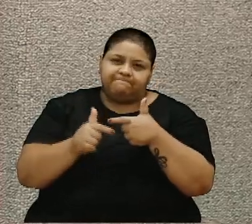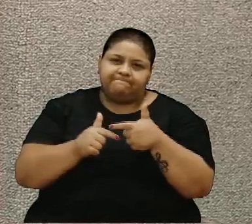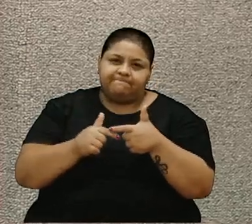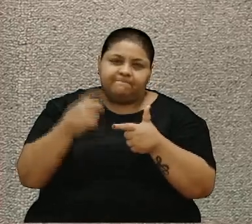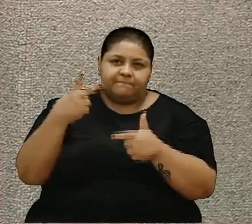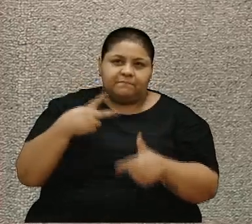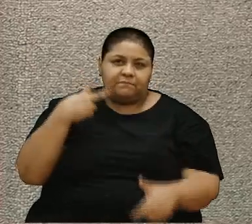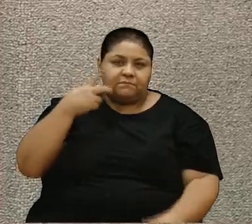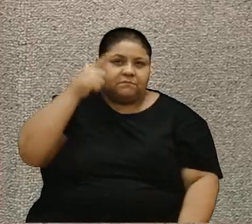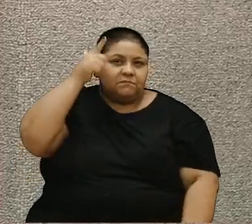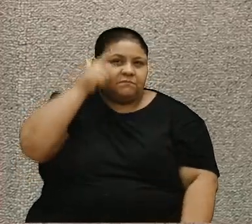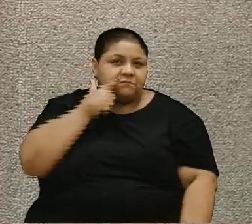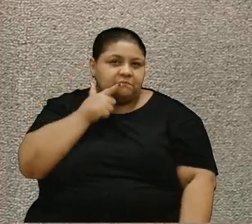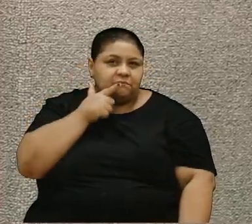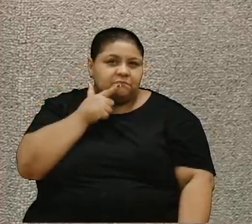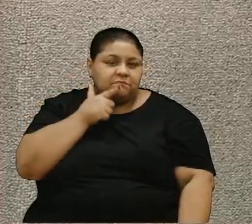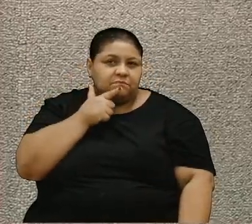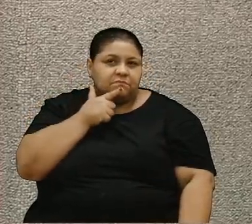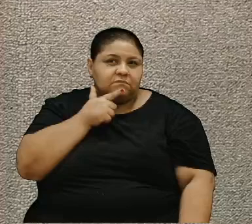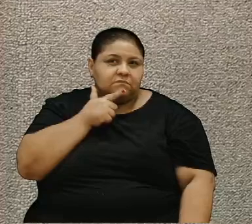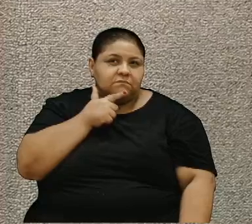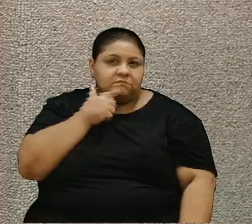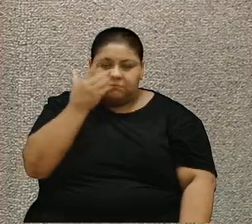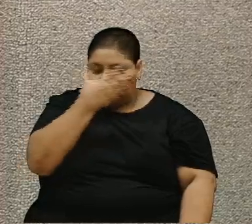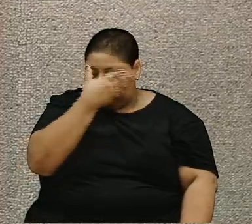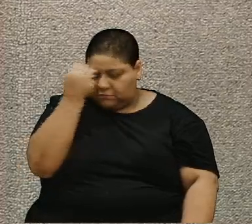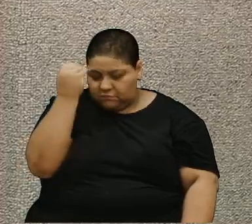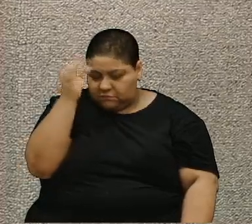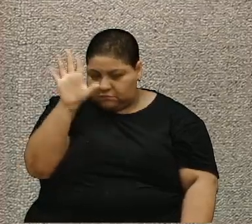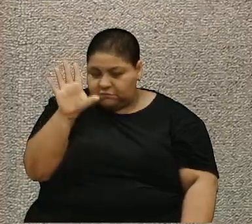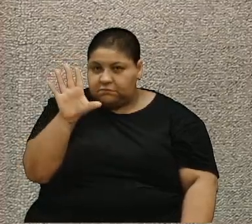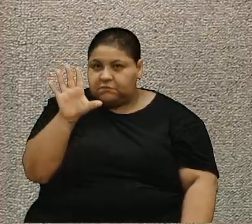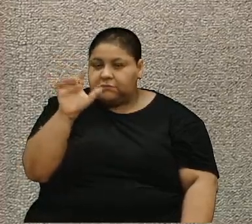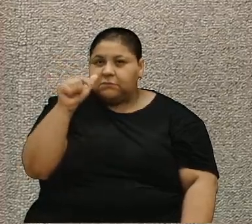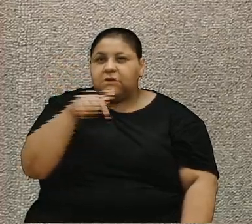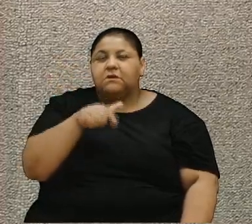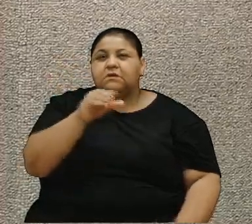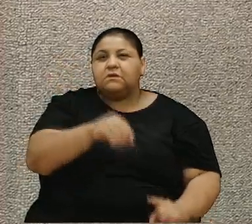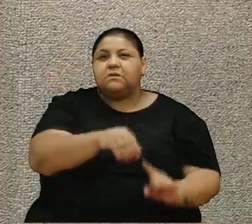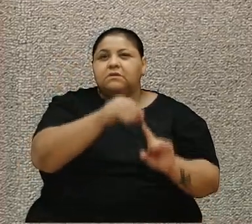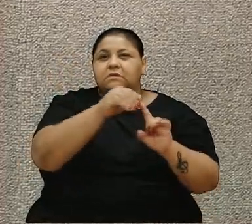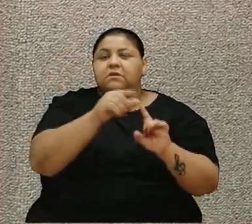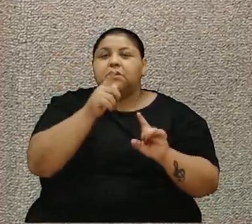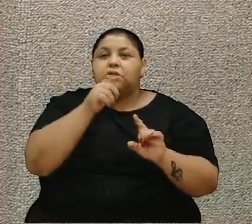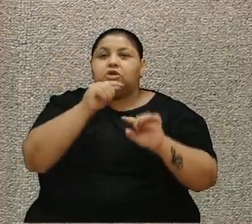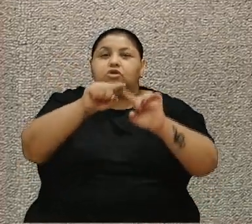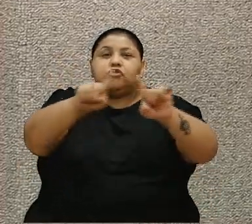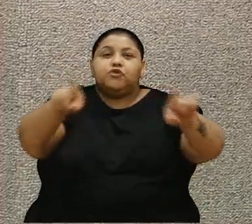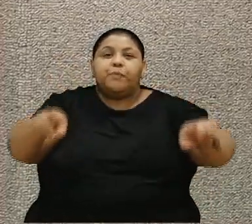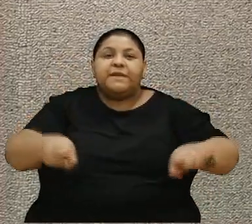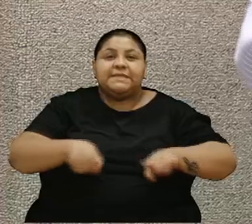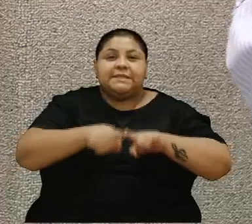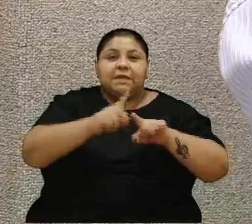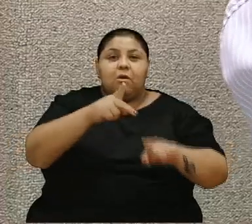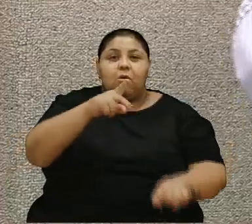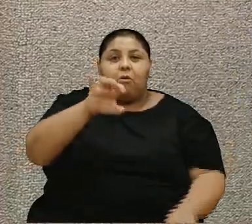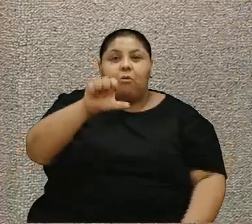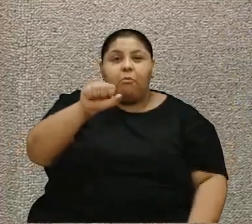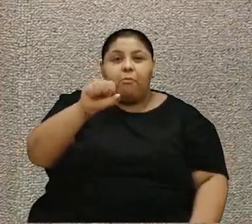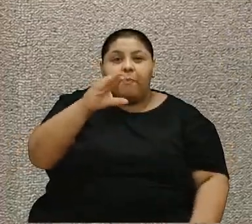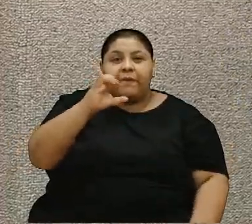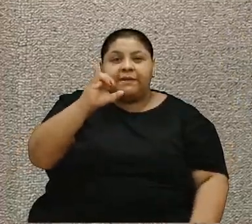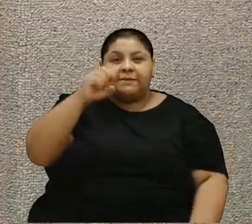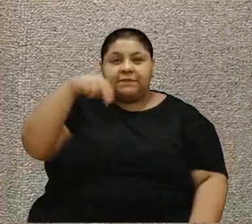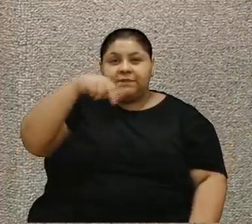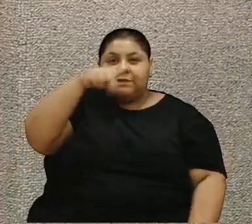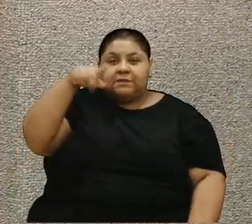vereador Lucas, que se interessa por essa questão, principalmente dos piscinões, quando nós estivemos à frente